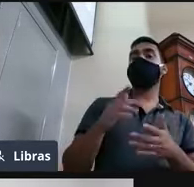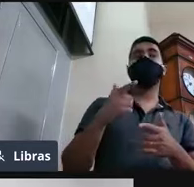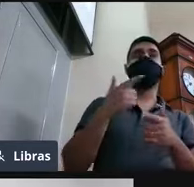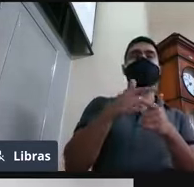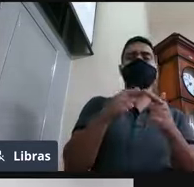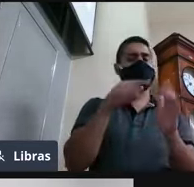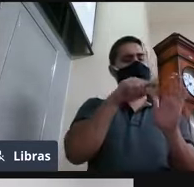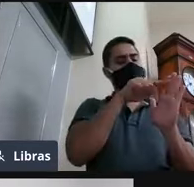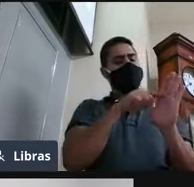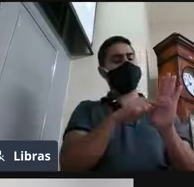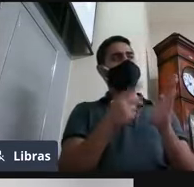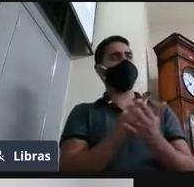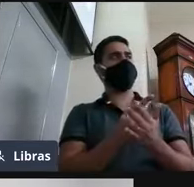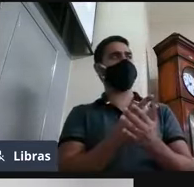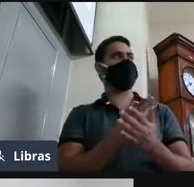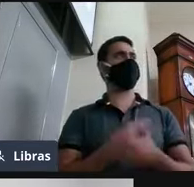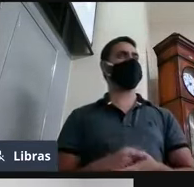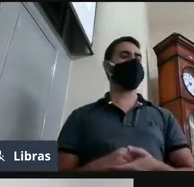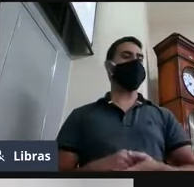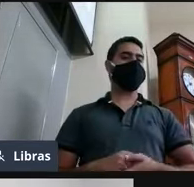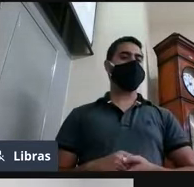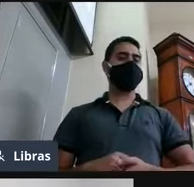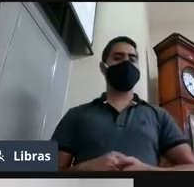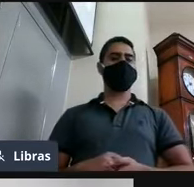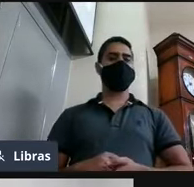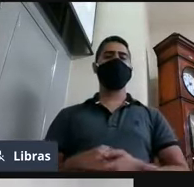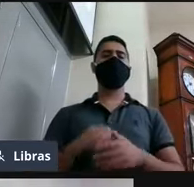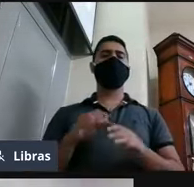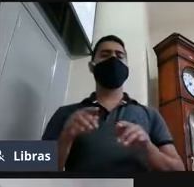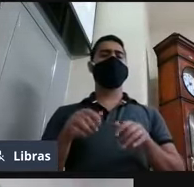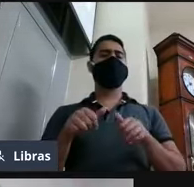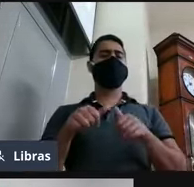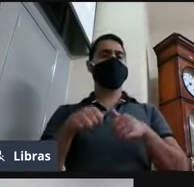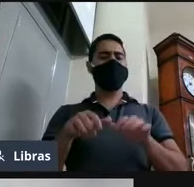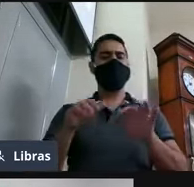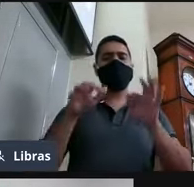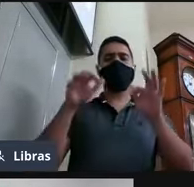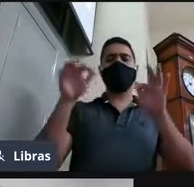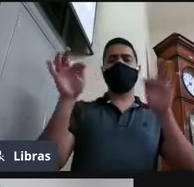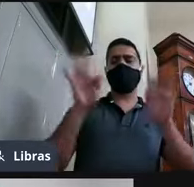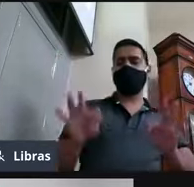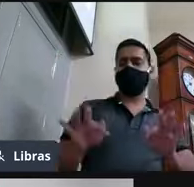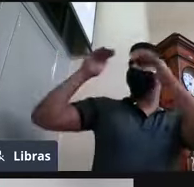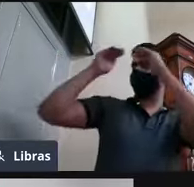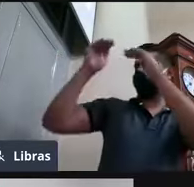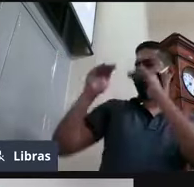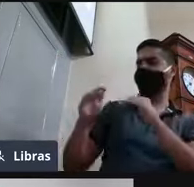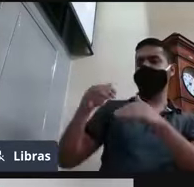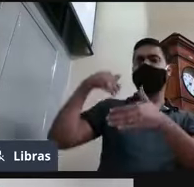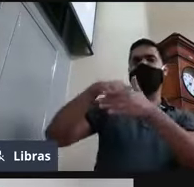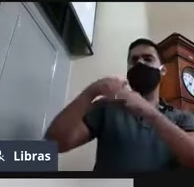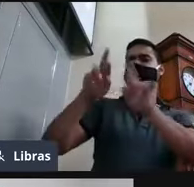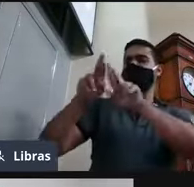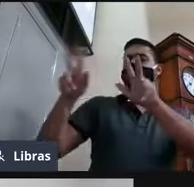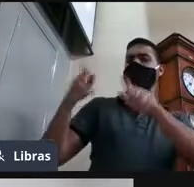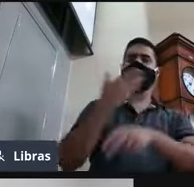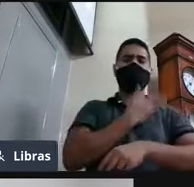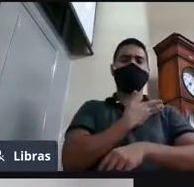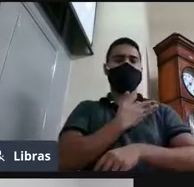esses erros contábeis. No mais, fico feliz de ver essa democracia, respeito os votos divergentes aqui dos